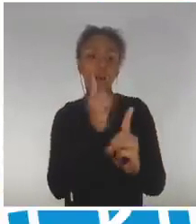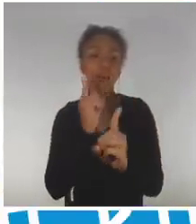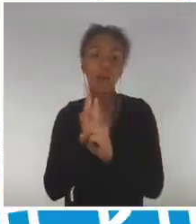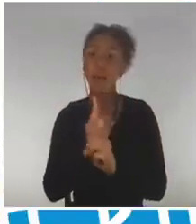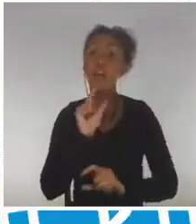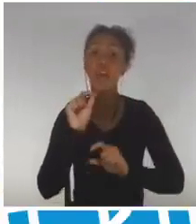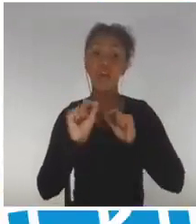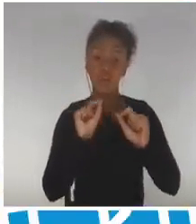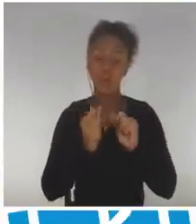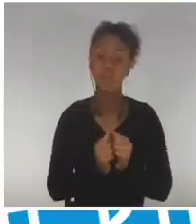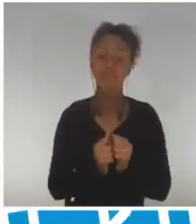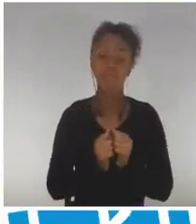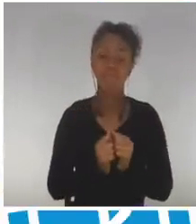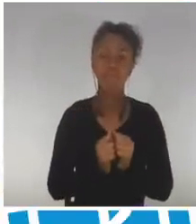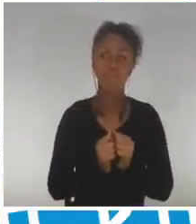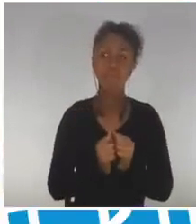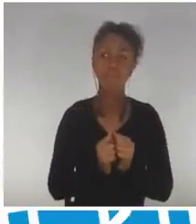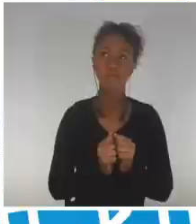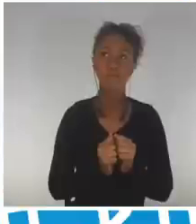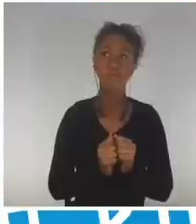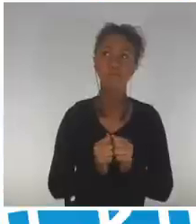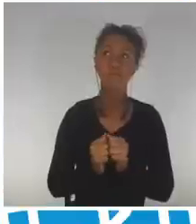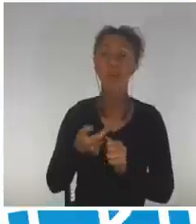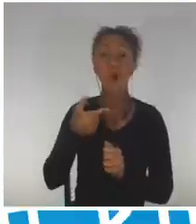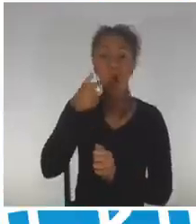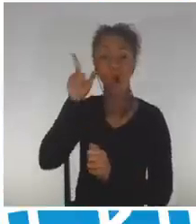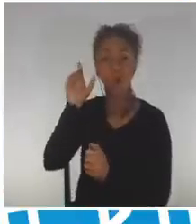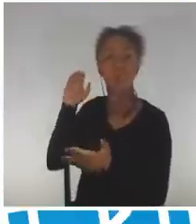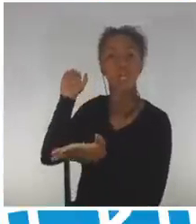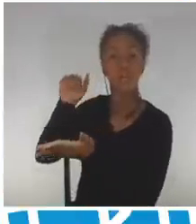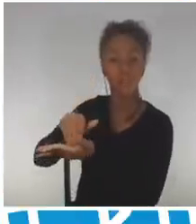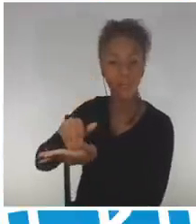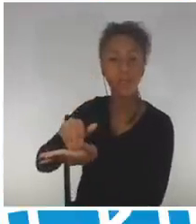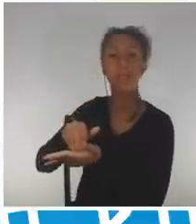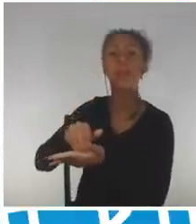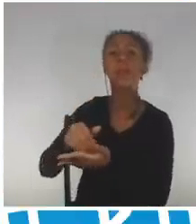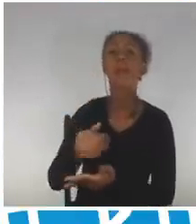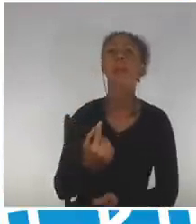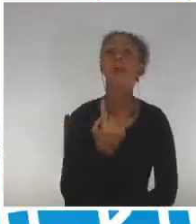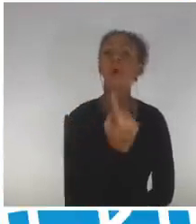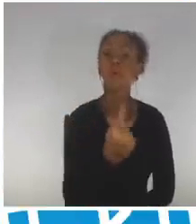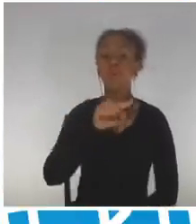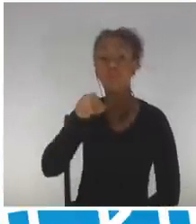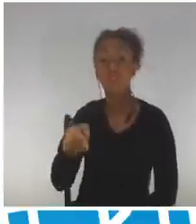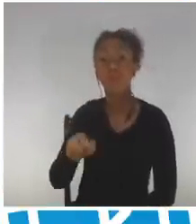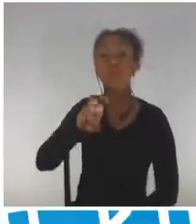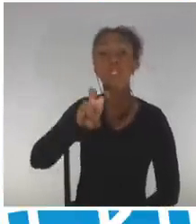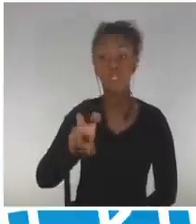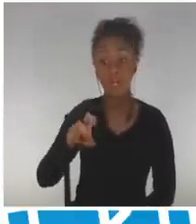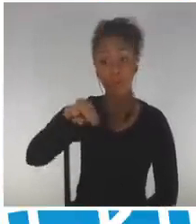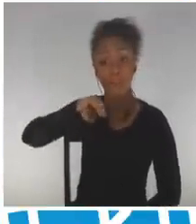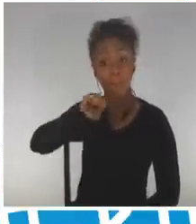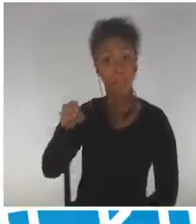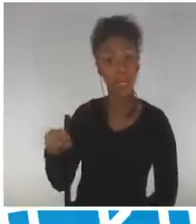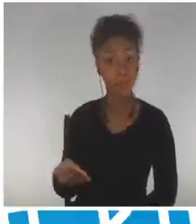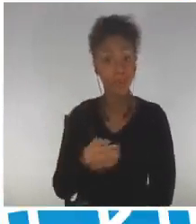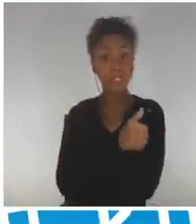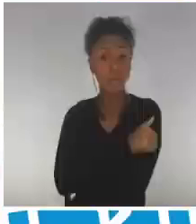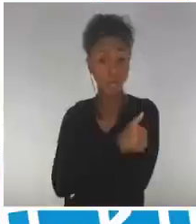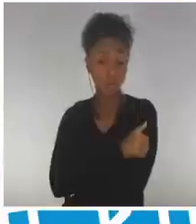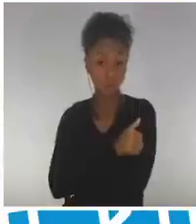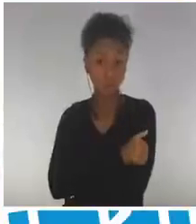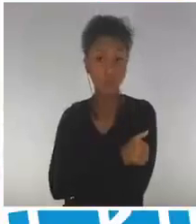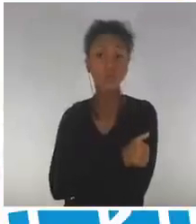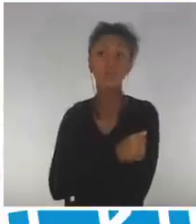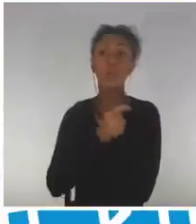de 500 mil, meio milhão de alunos tinham respondido, de um universo